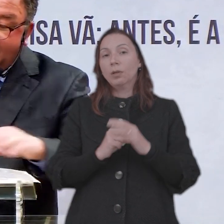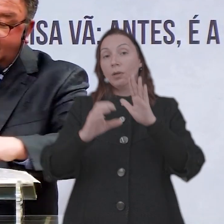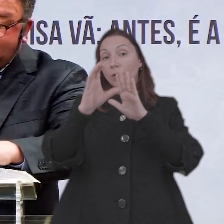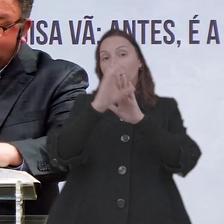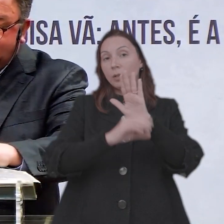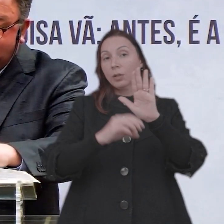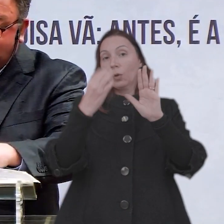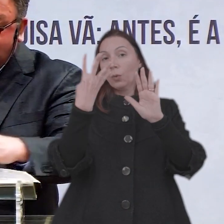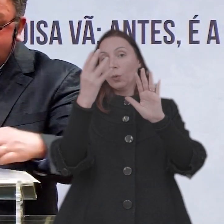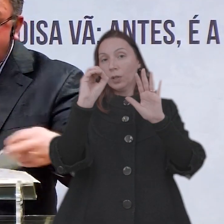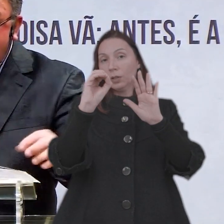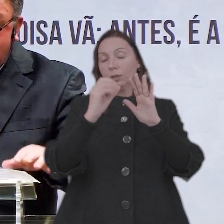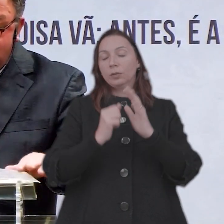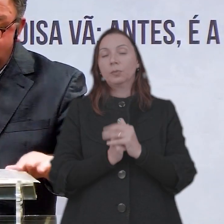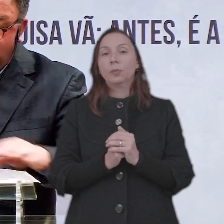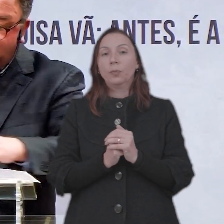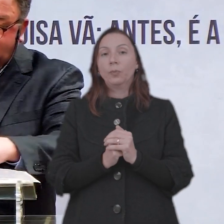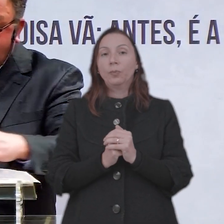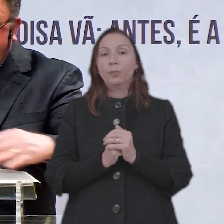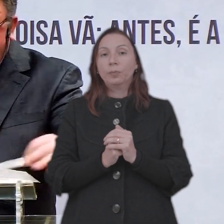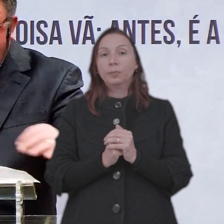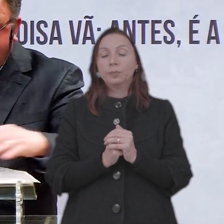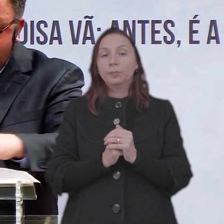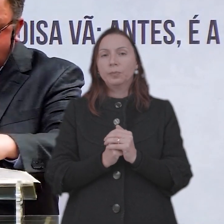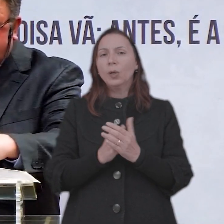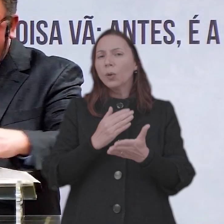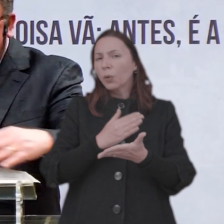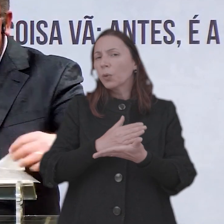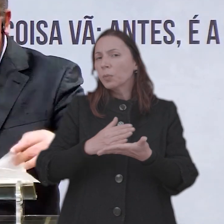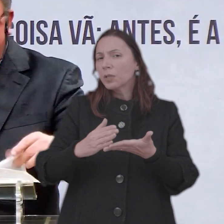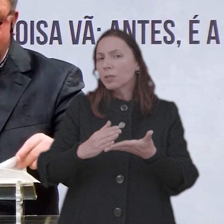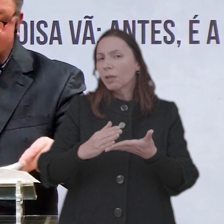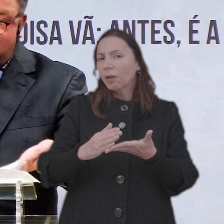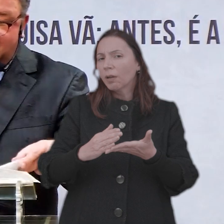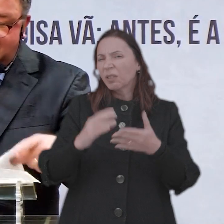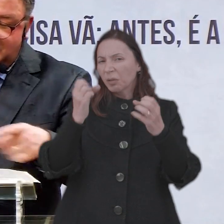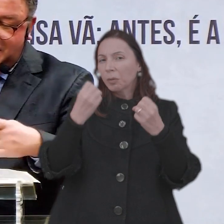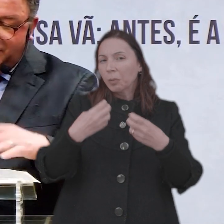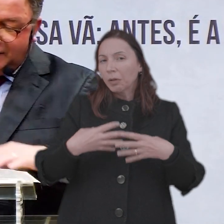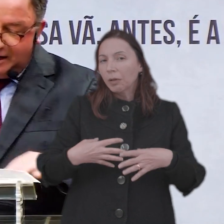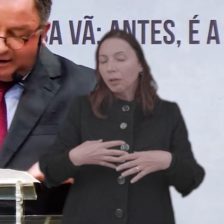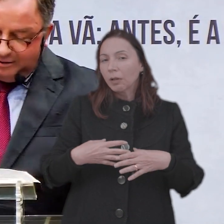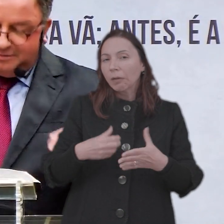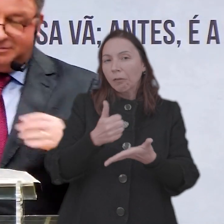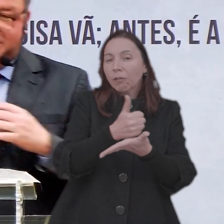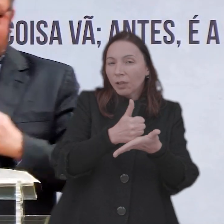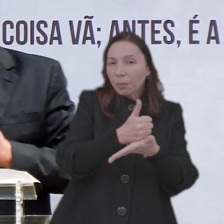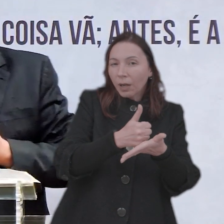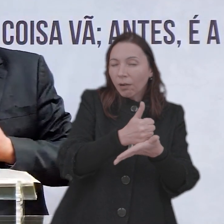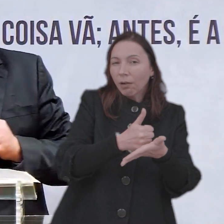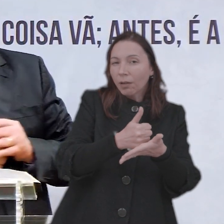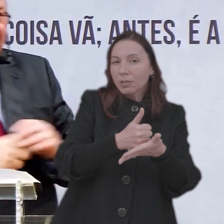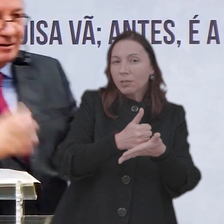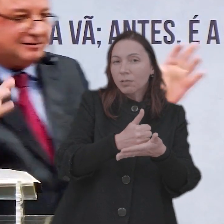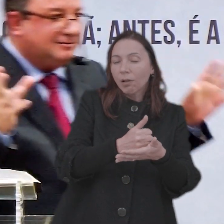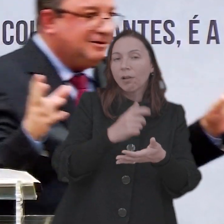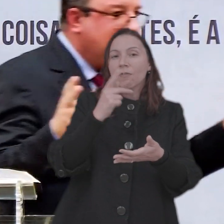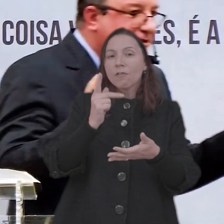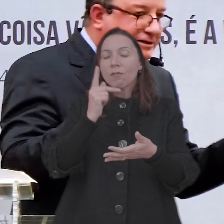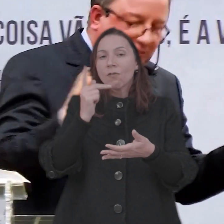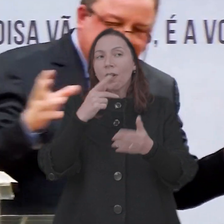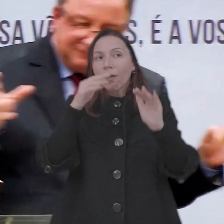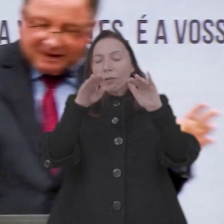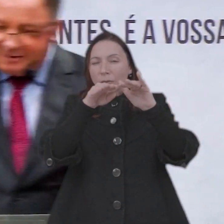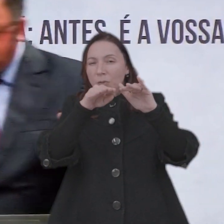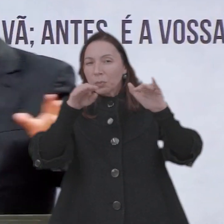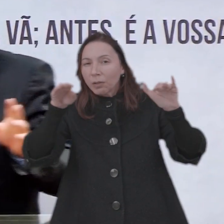capítulo 40. E eu comecei falando da farmácia. Eu falei das prateleiras,